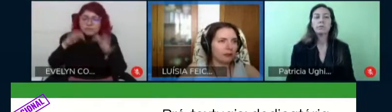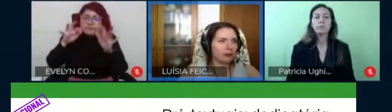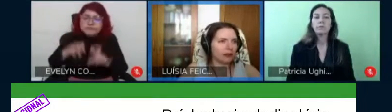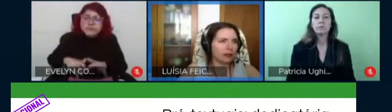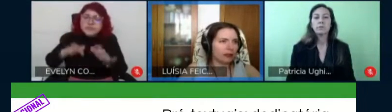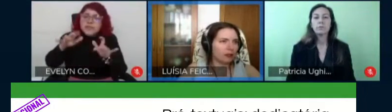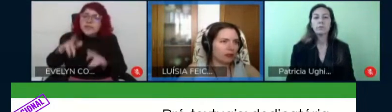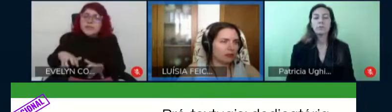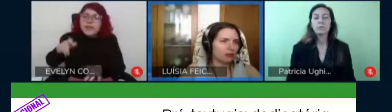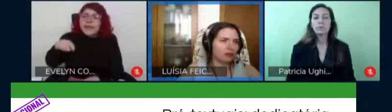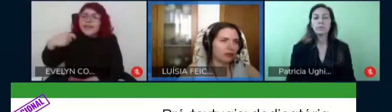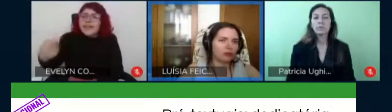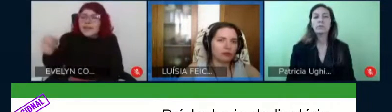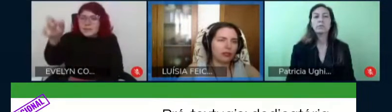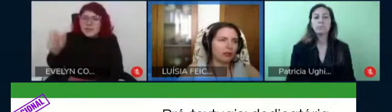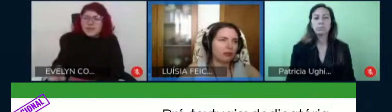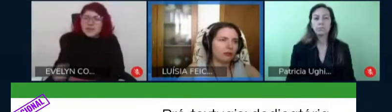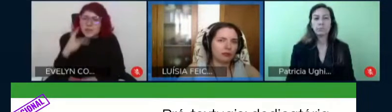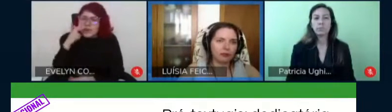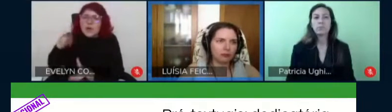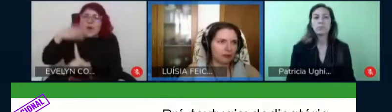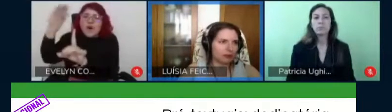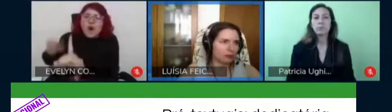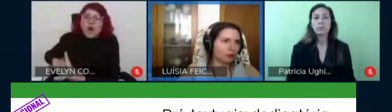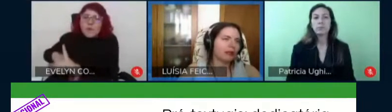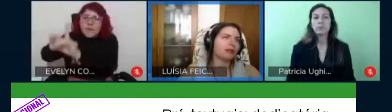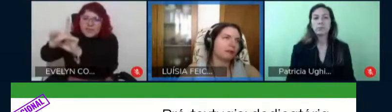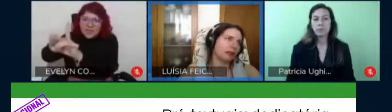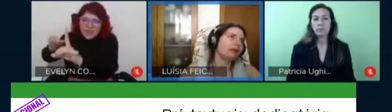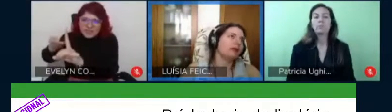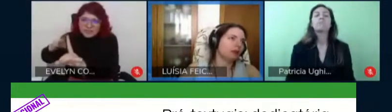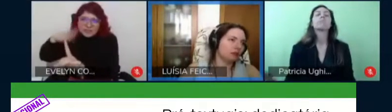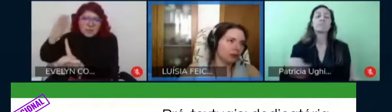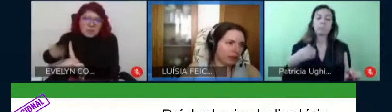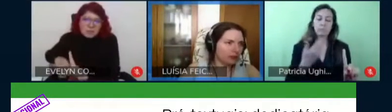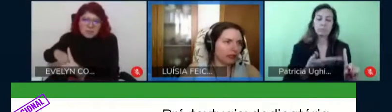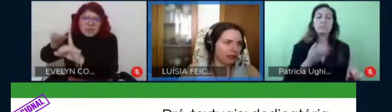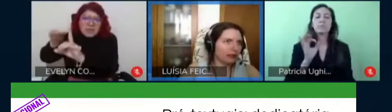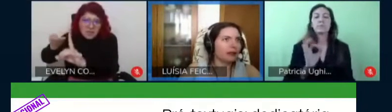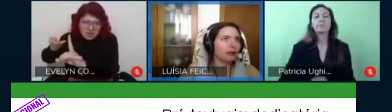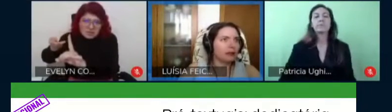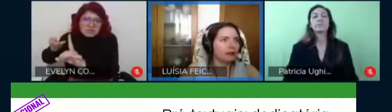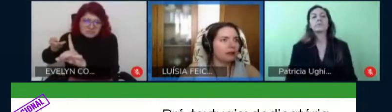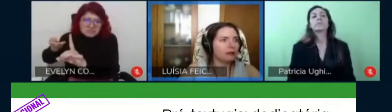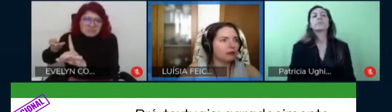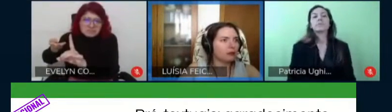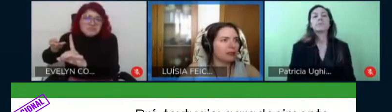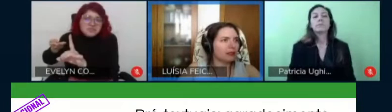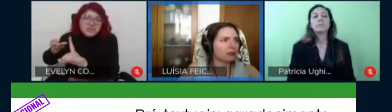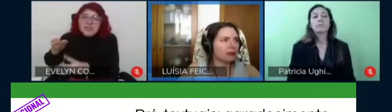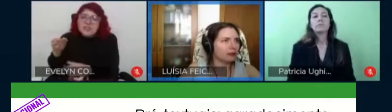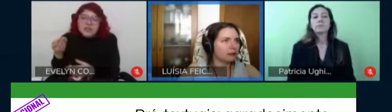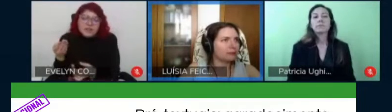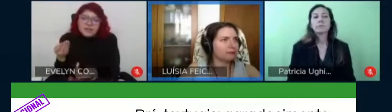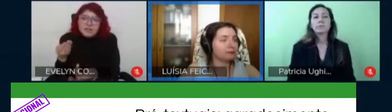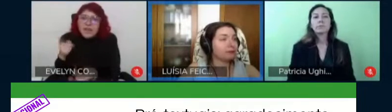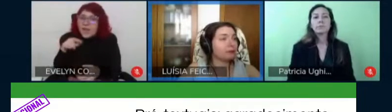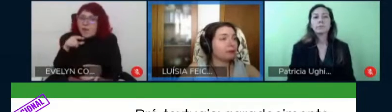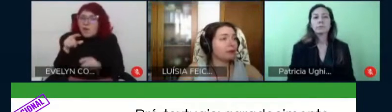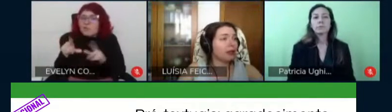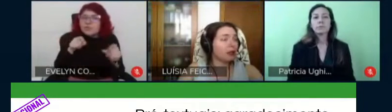que ela sempre fica aqui no cantinho inferior direito, e vocês não precisam se preocupar também, que o nosso modelo já está formatado para